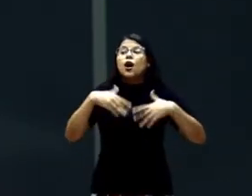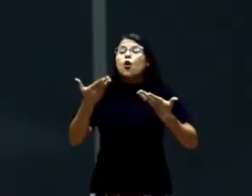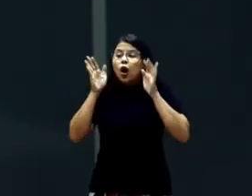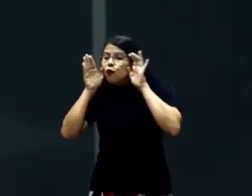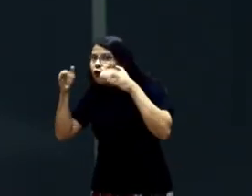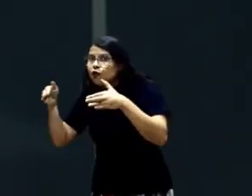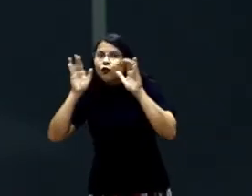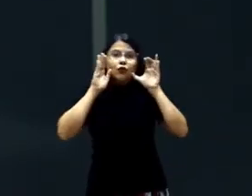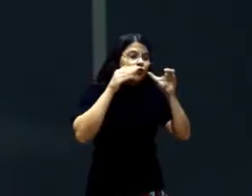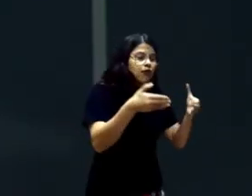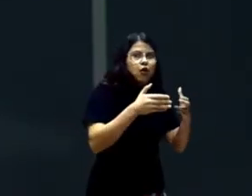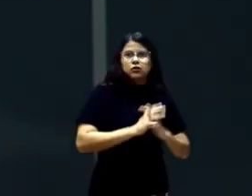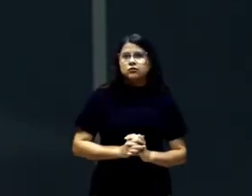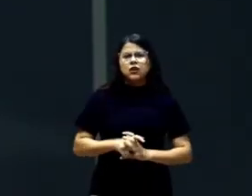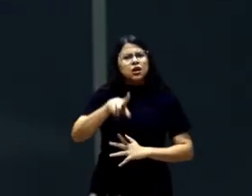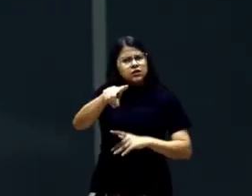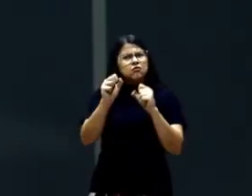O problema nunca foi ter.